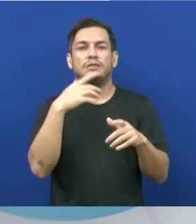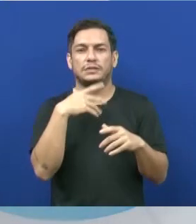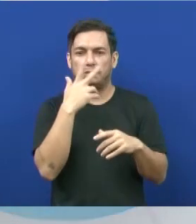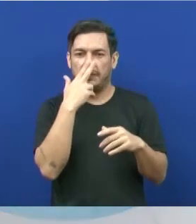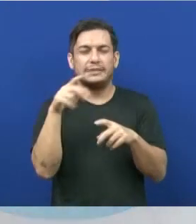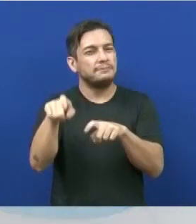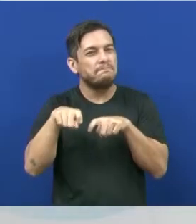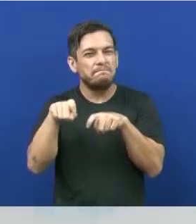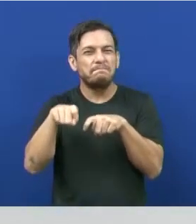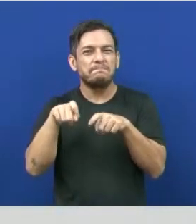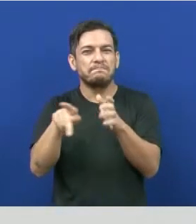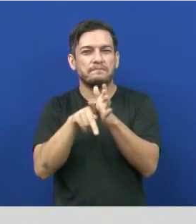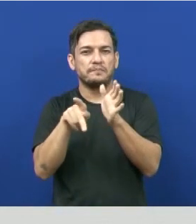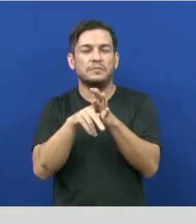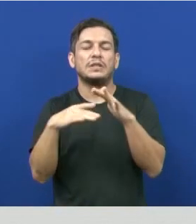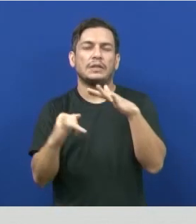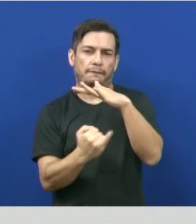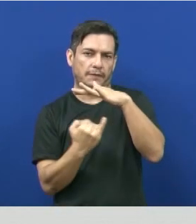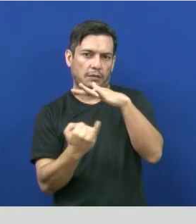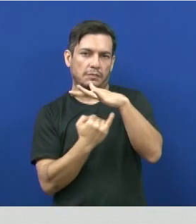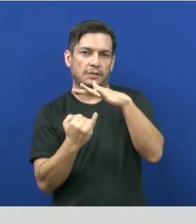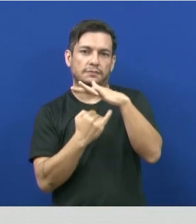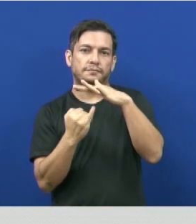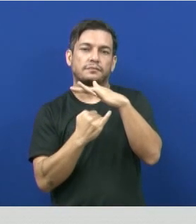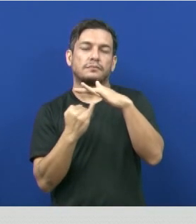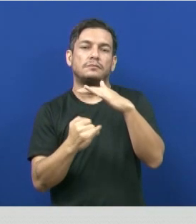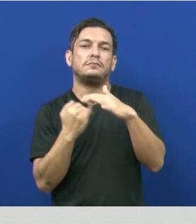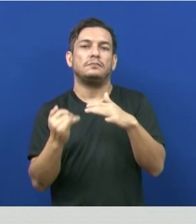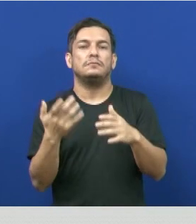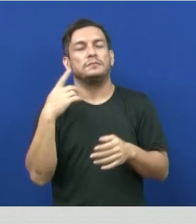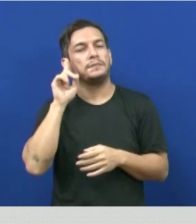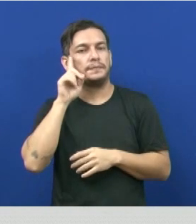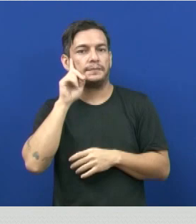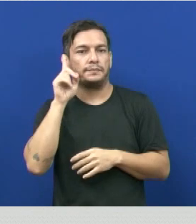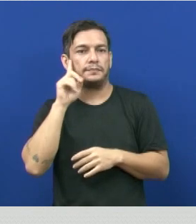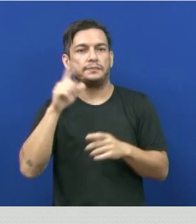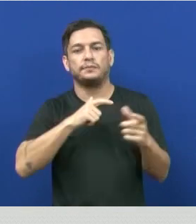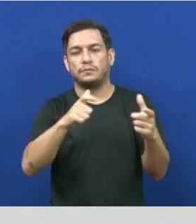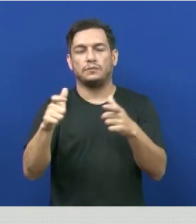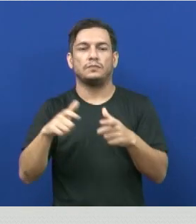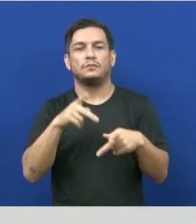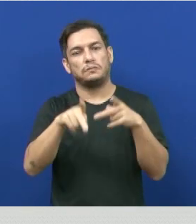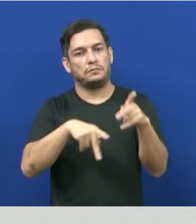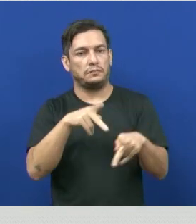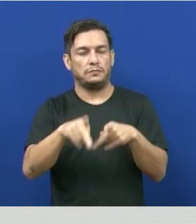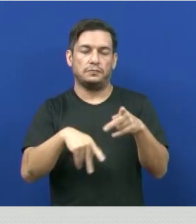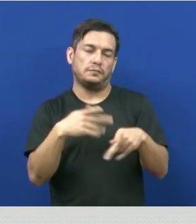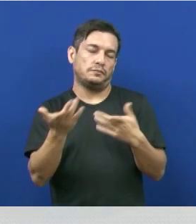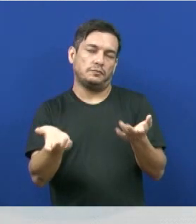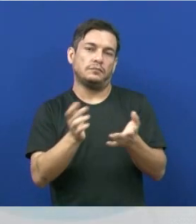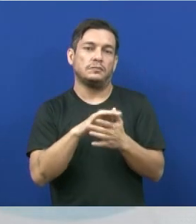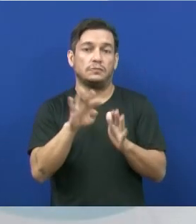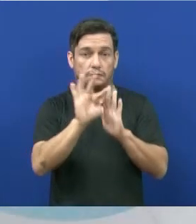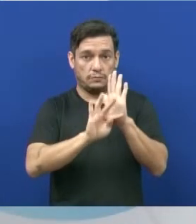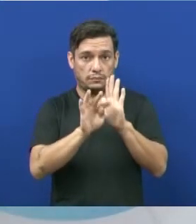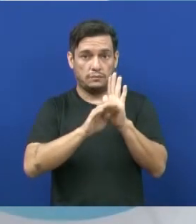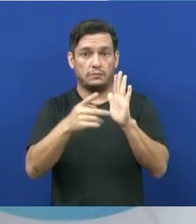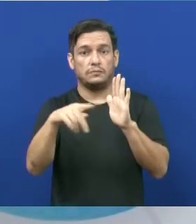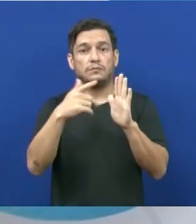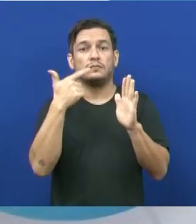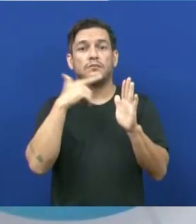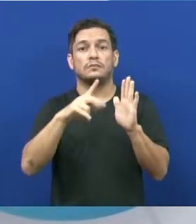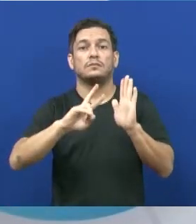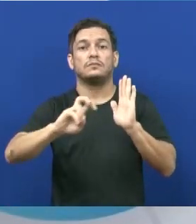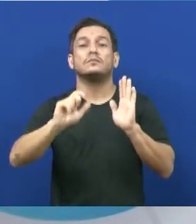caipira uma linguagem menos menos formal uma linguagem do dia-a-dia de um determinado o público no texto vocês